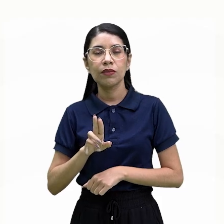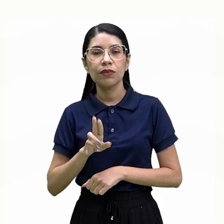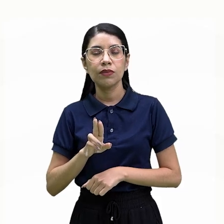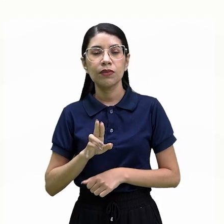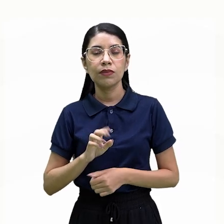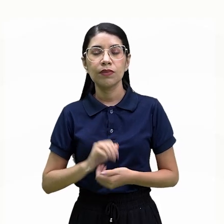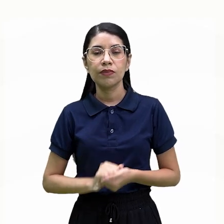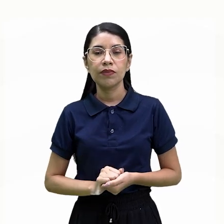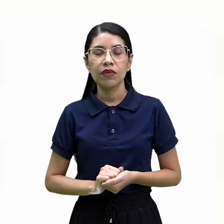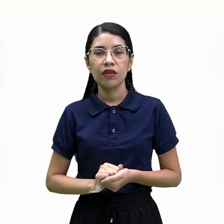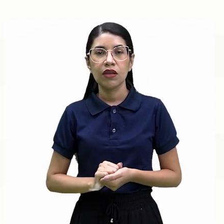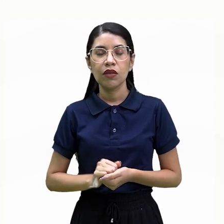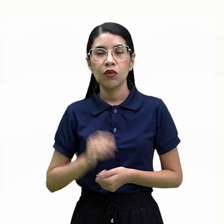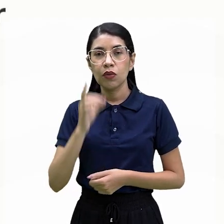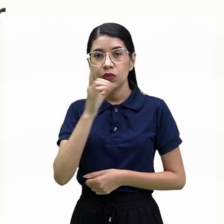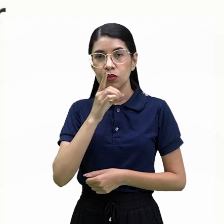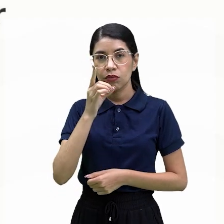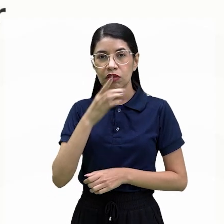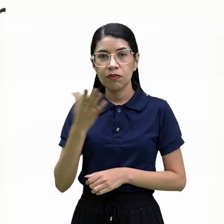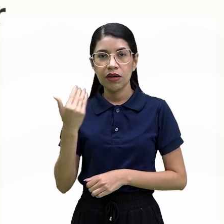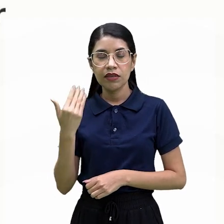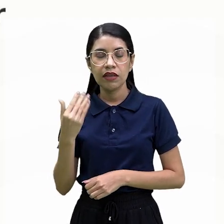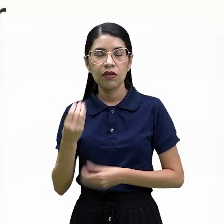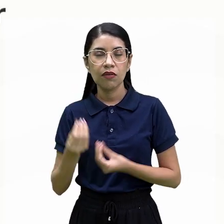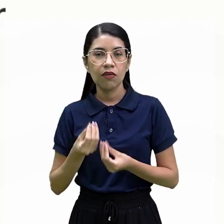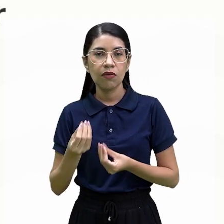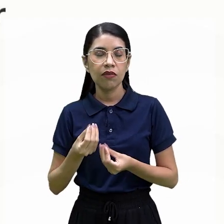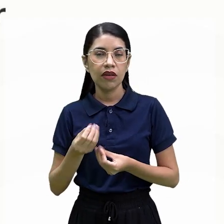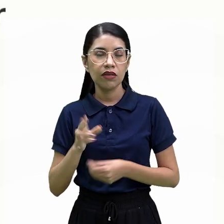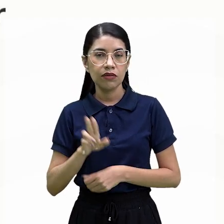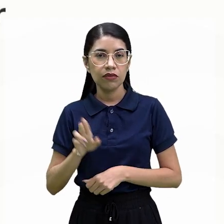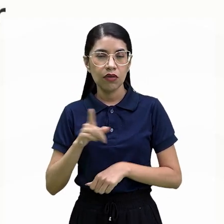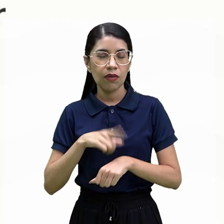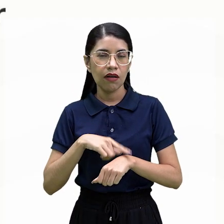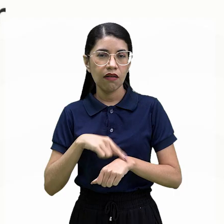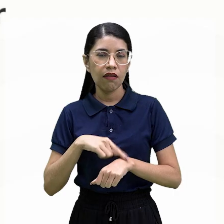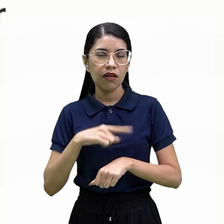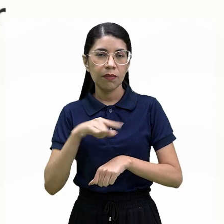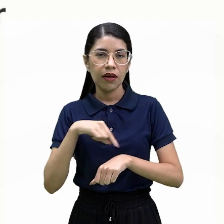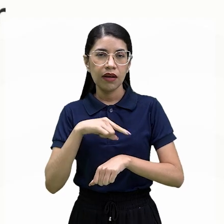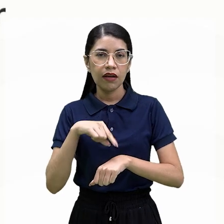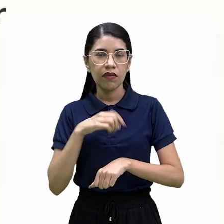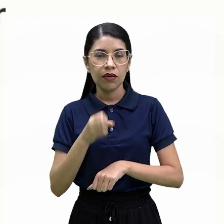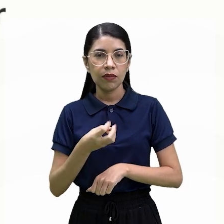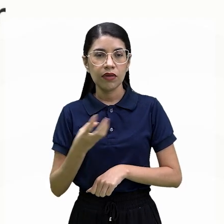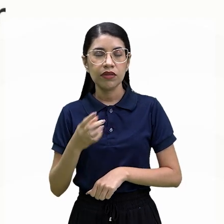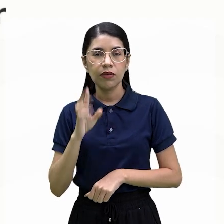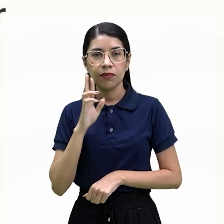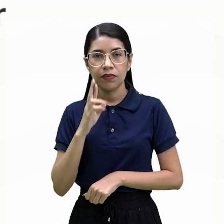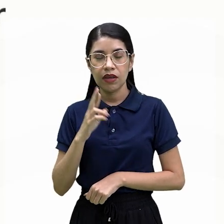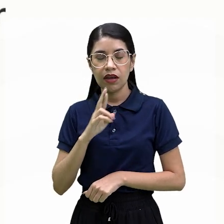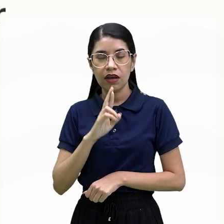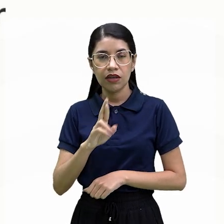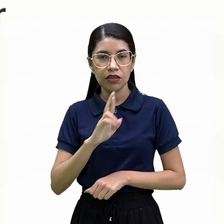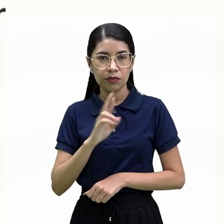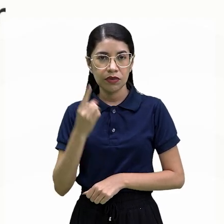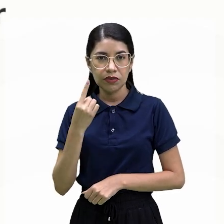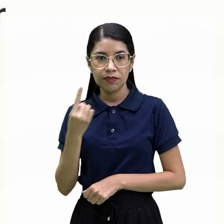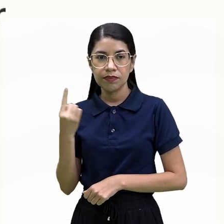usando essas redes sociais no último domingo. Então, tá aqui, ó. Temos aqui as respostas desses jovens.